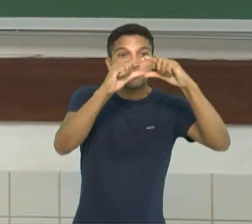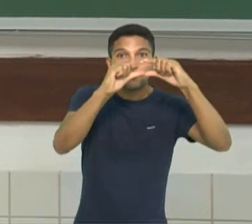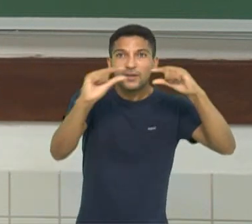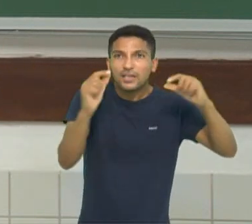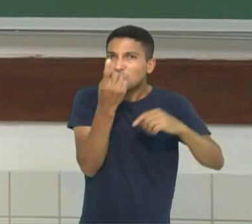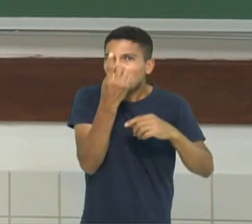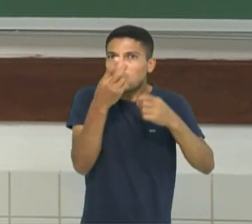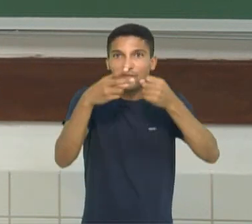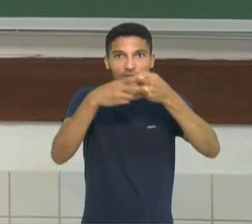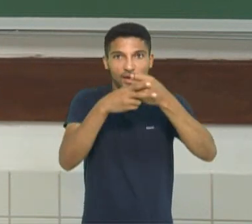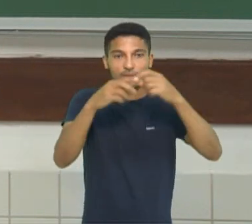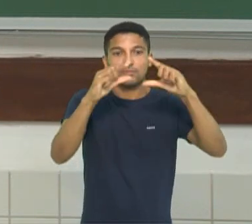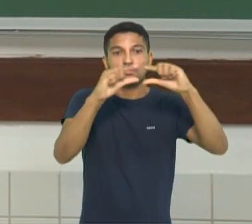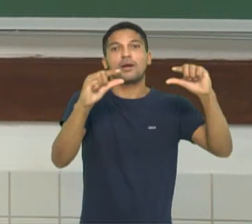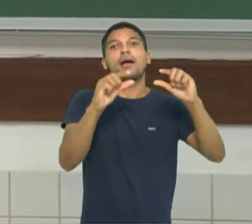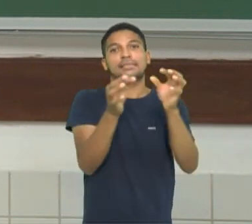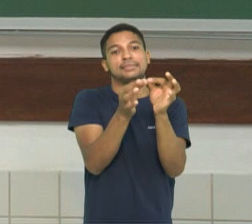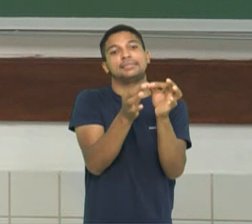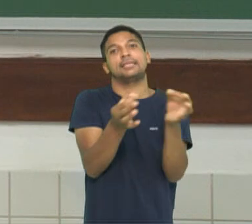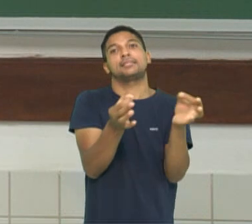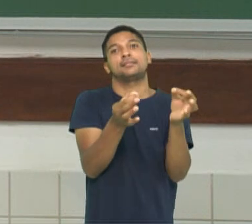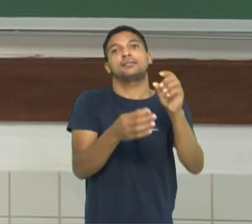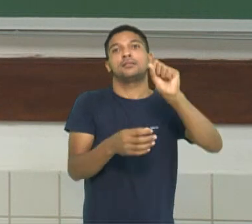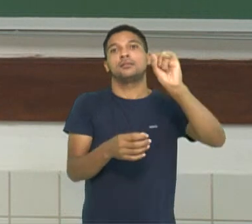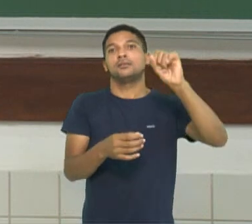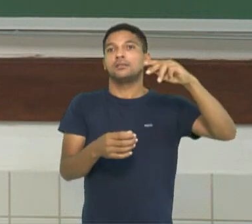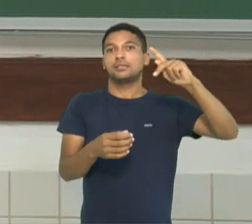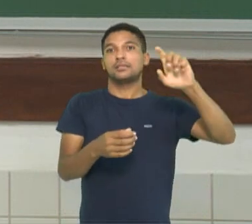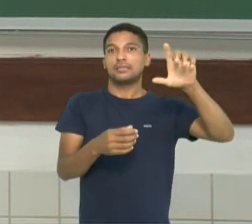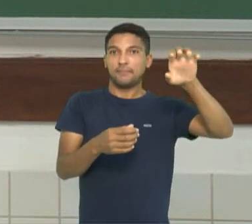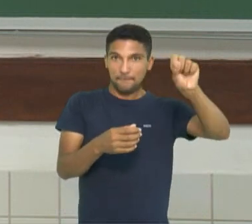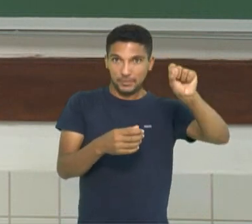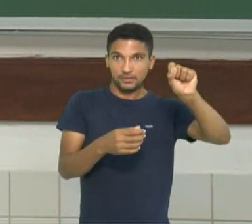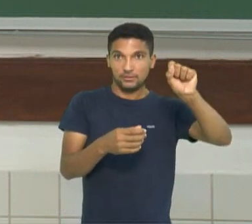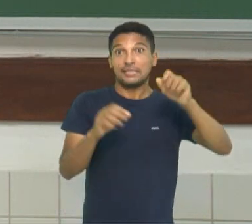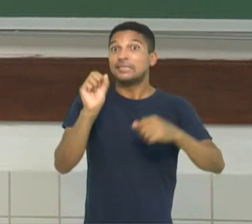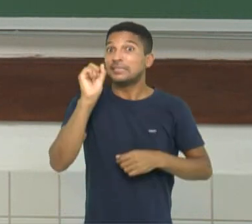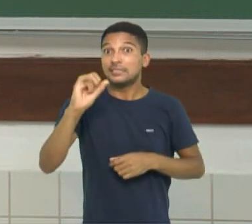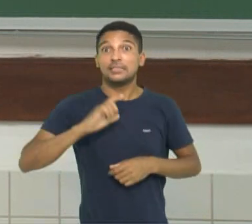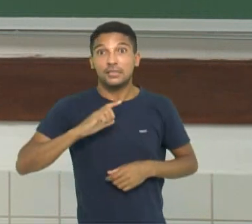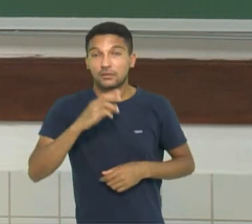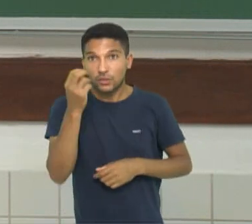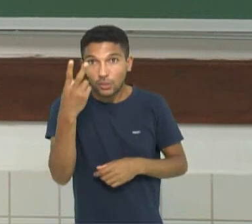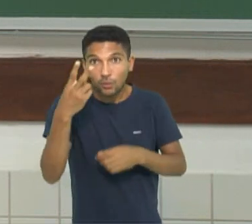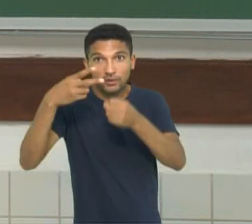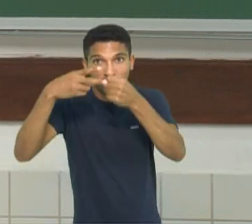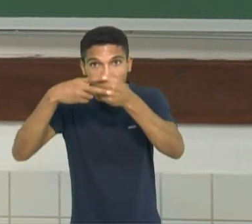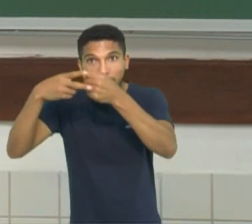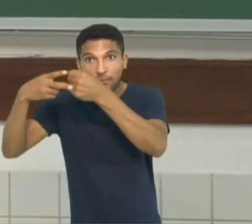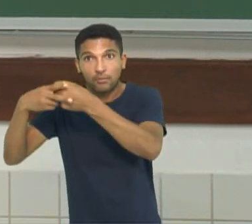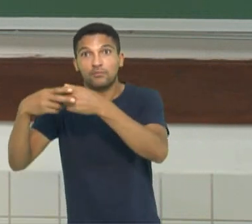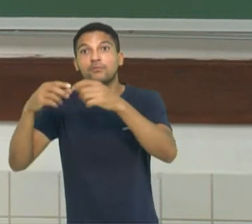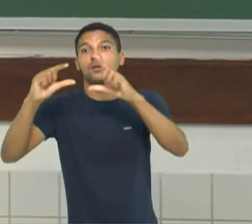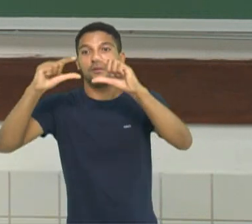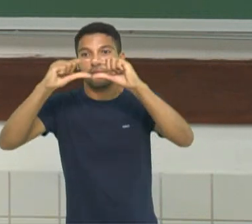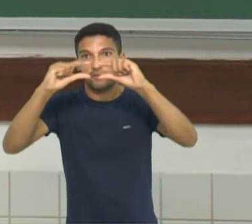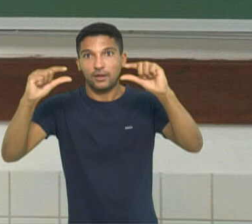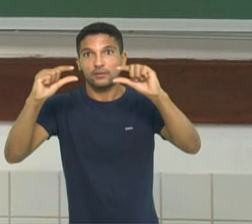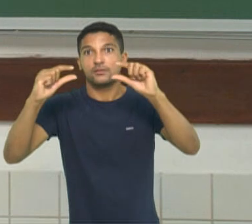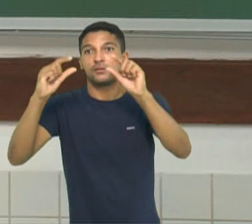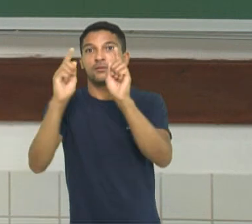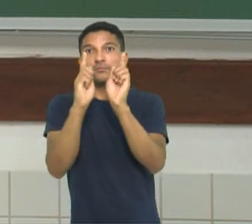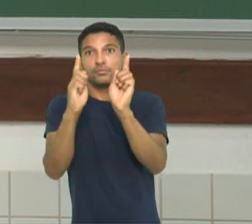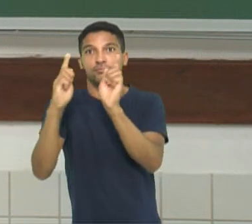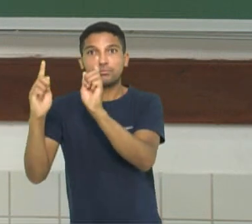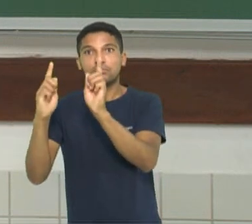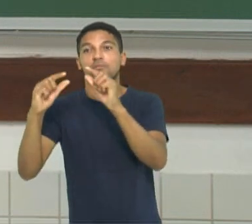viu também. Se tem dois verbos ou duas locuções verbais, é um período composto, né? E hoje a gente vai aprender que a gente